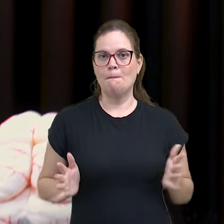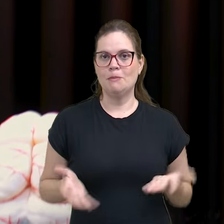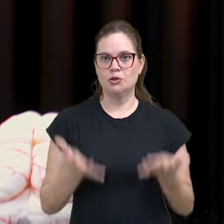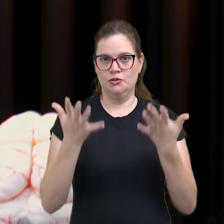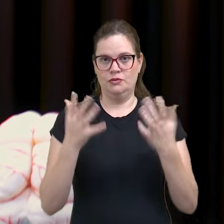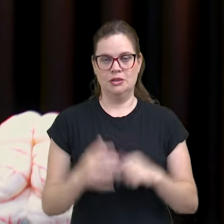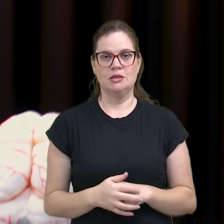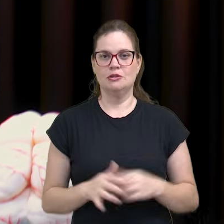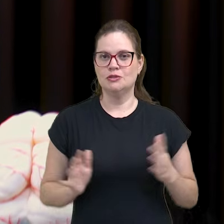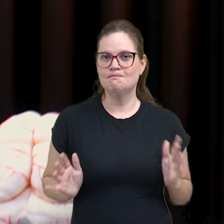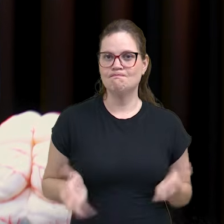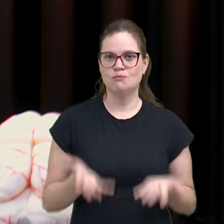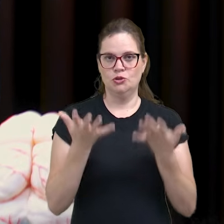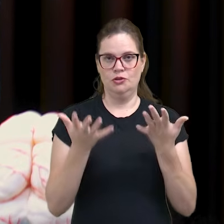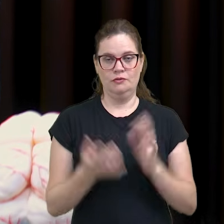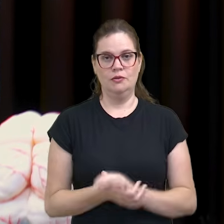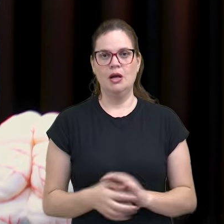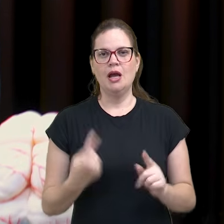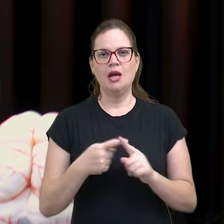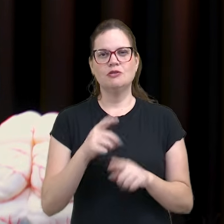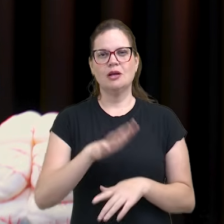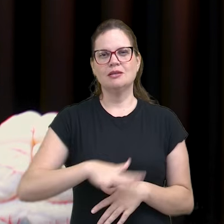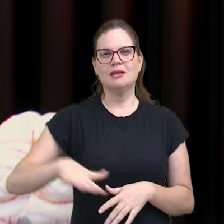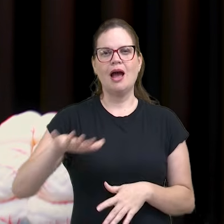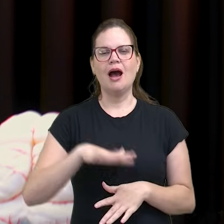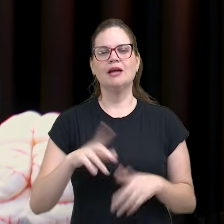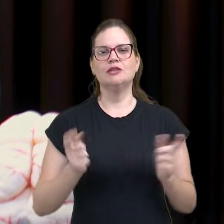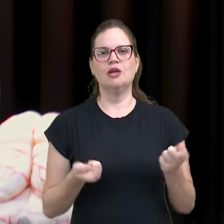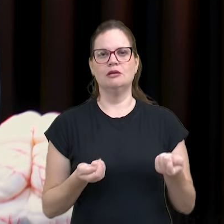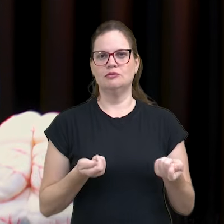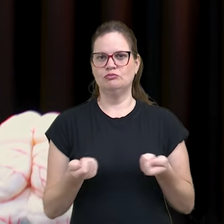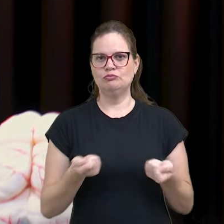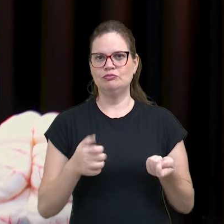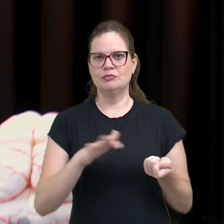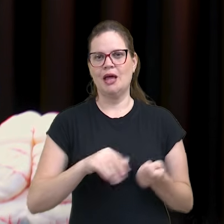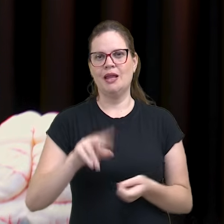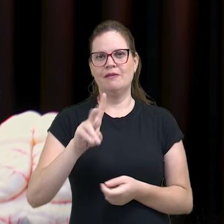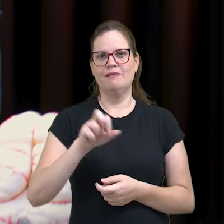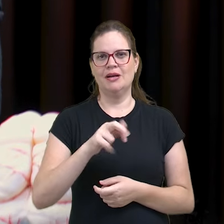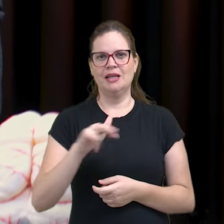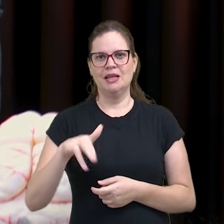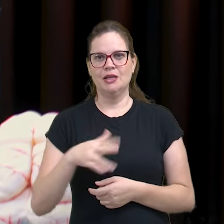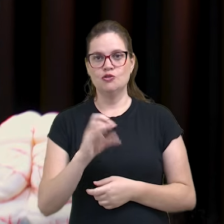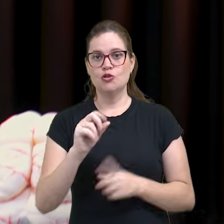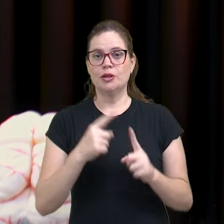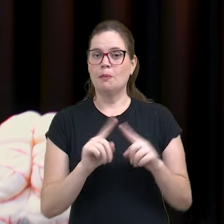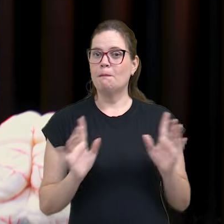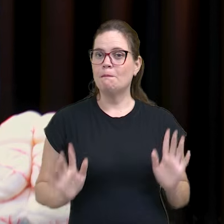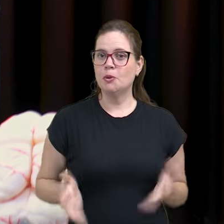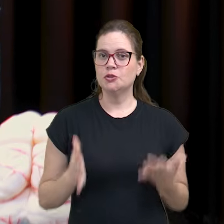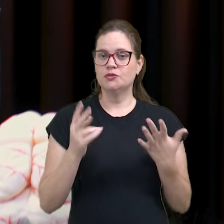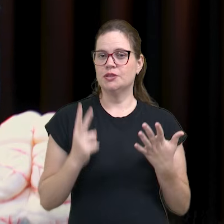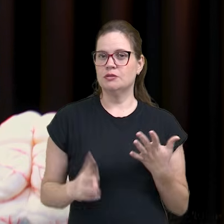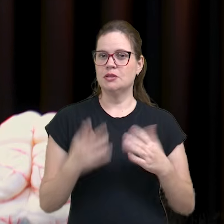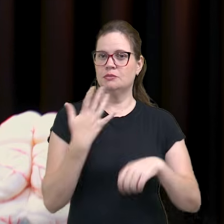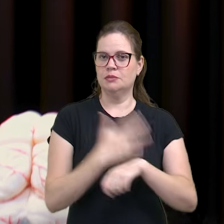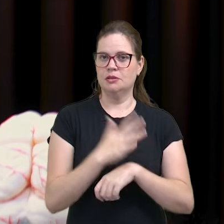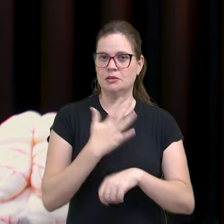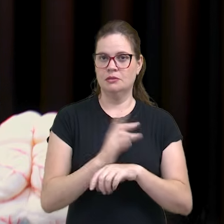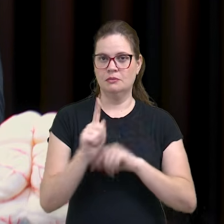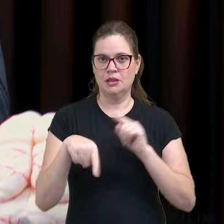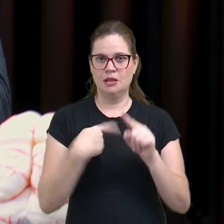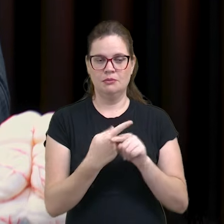área de varejo. Então, a motivação sempre foi tema de treinamentos. Mas depois da neurociência, eu tive que reformular